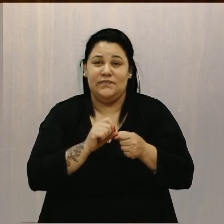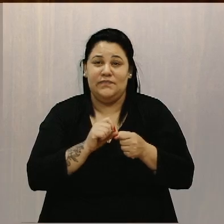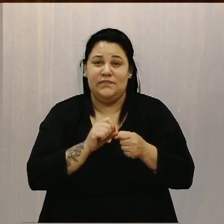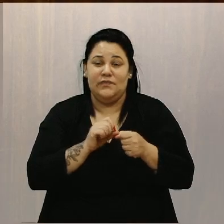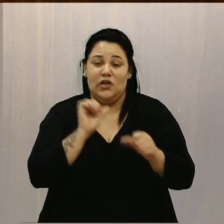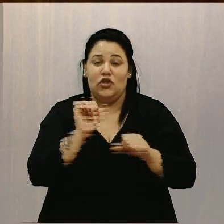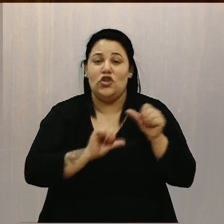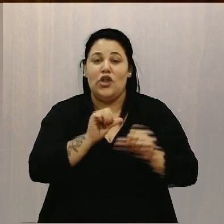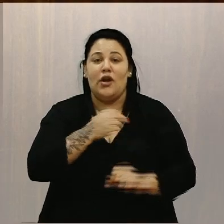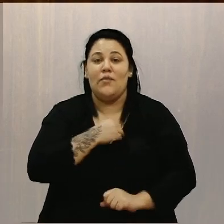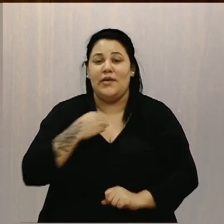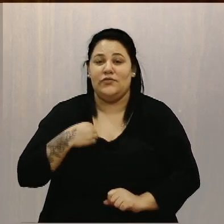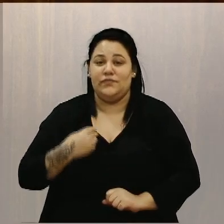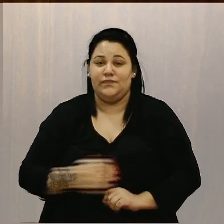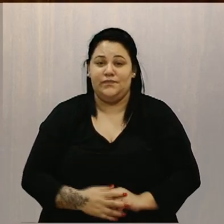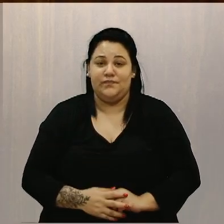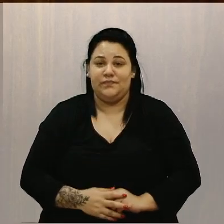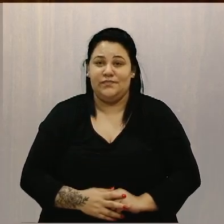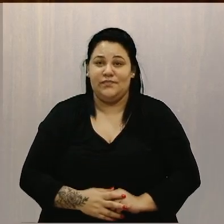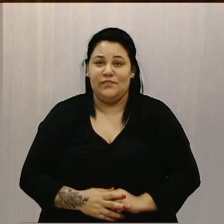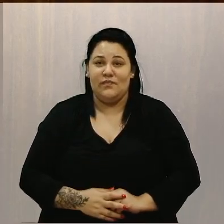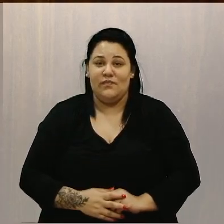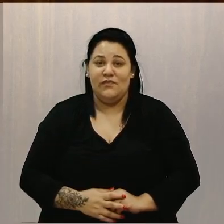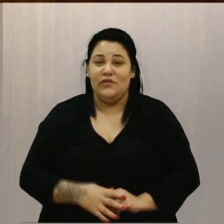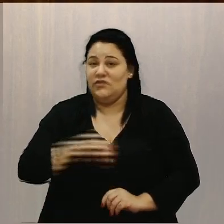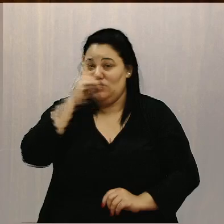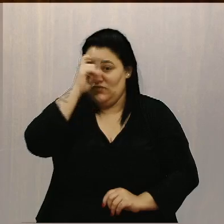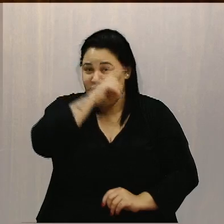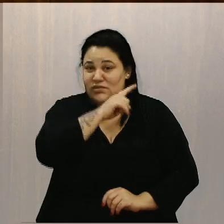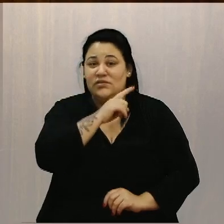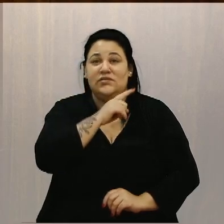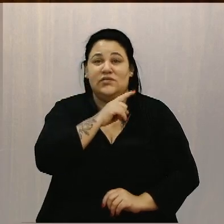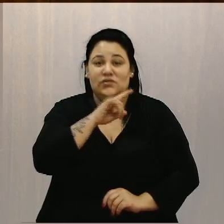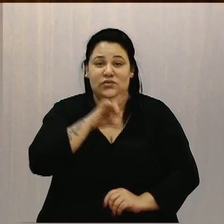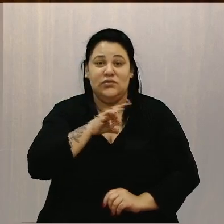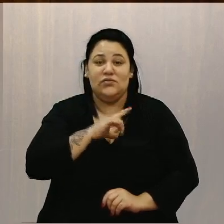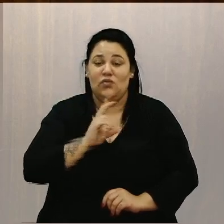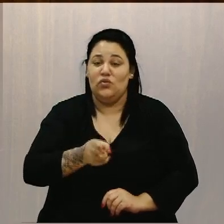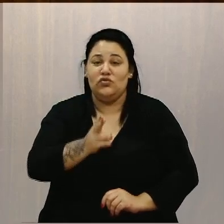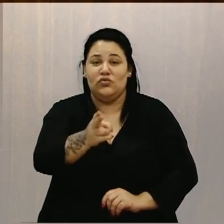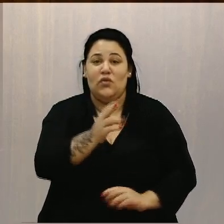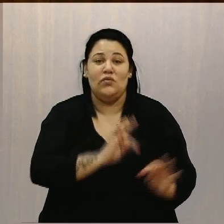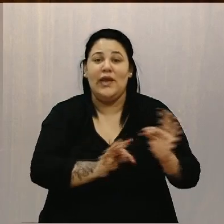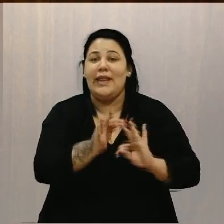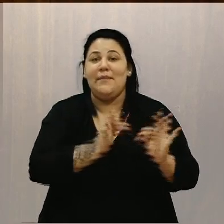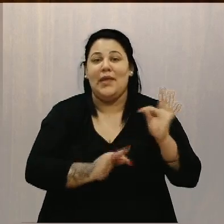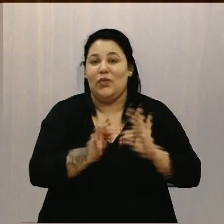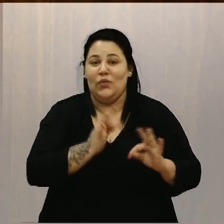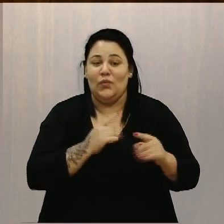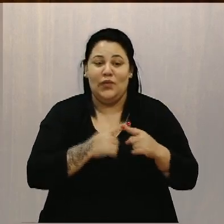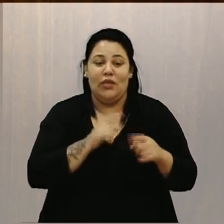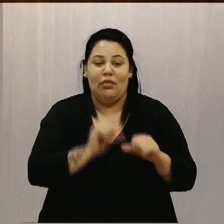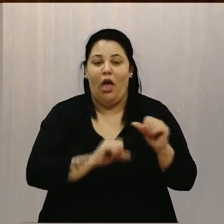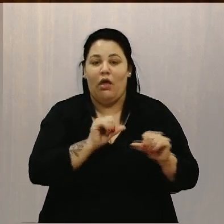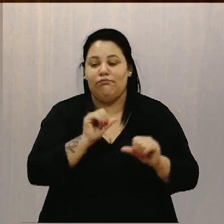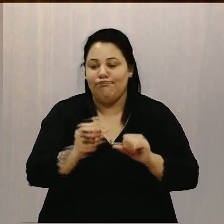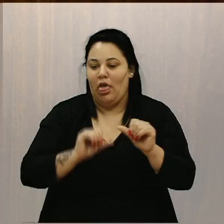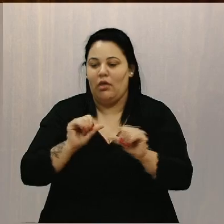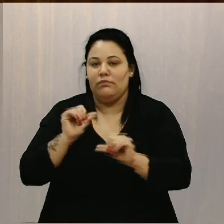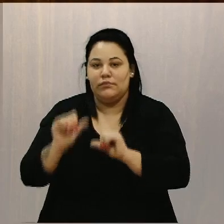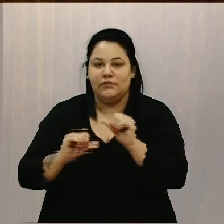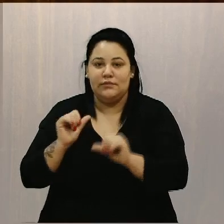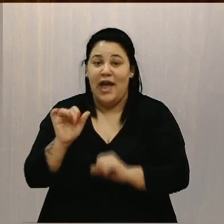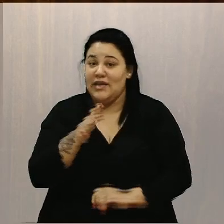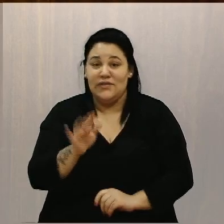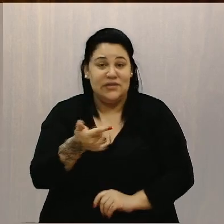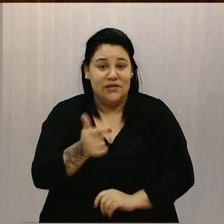trocou o médico. Então é muito difícil tu ter uma constância num tratamento, porque muitas vezes não tem